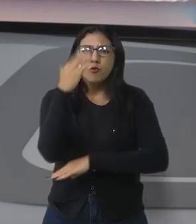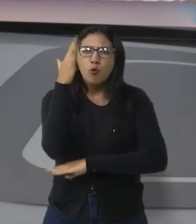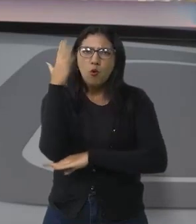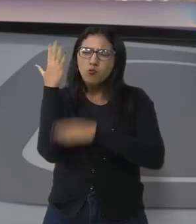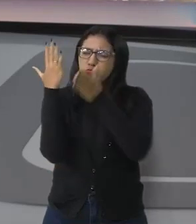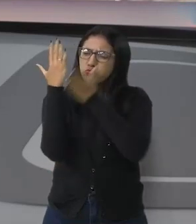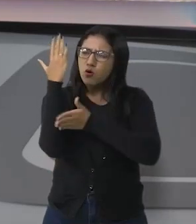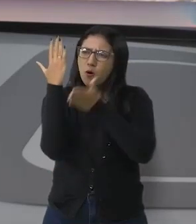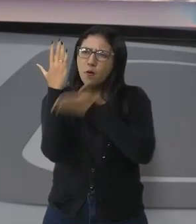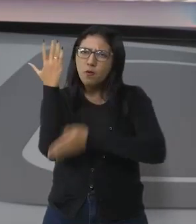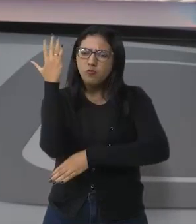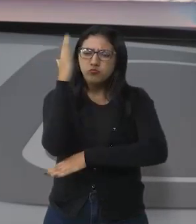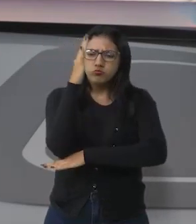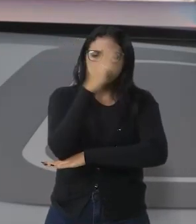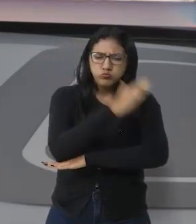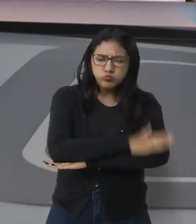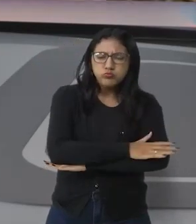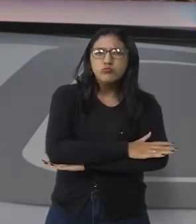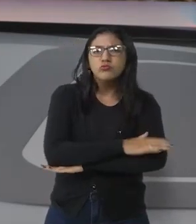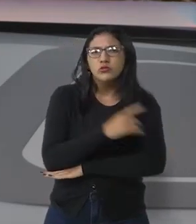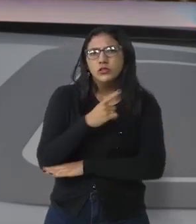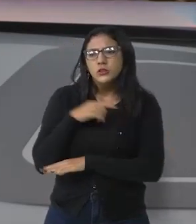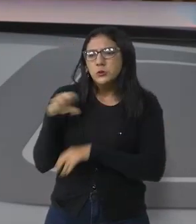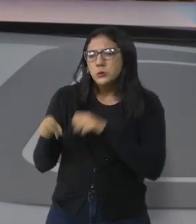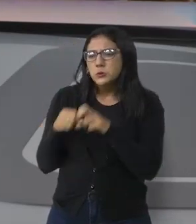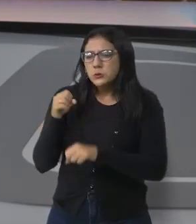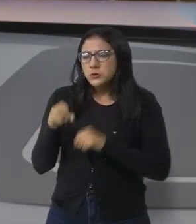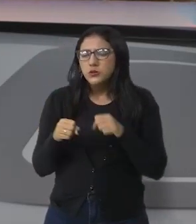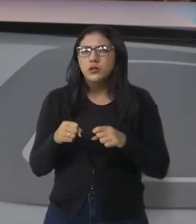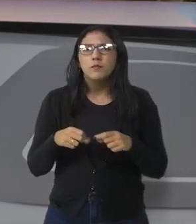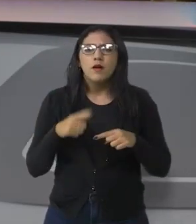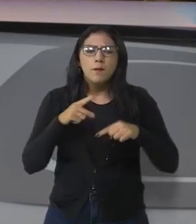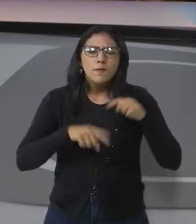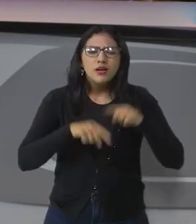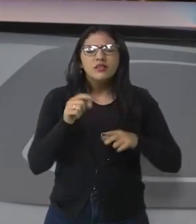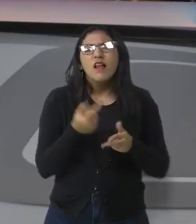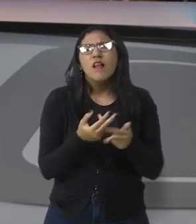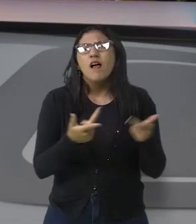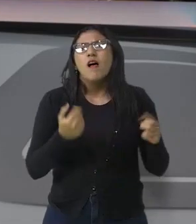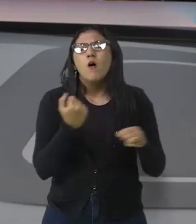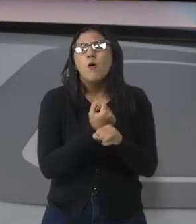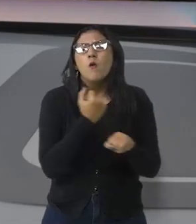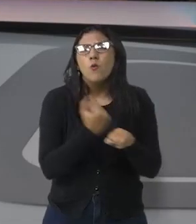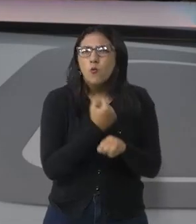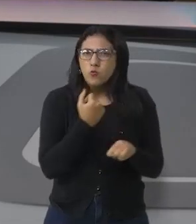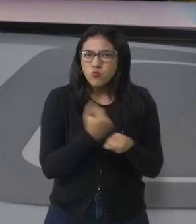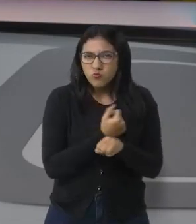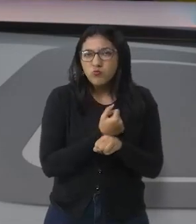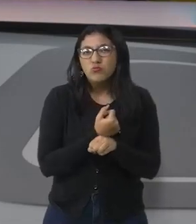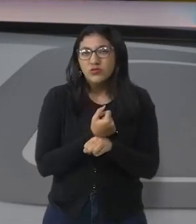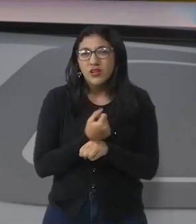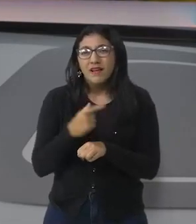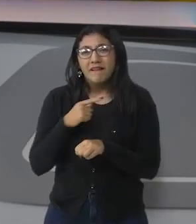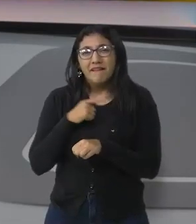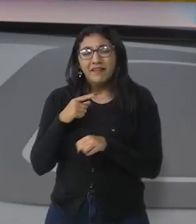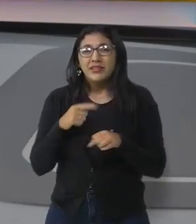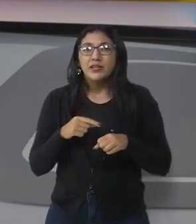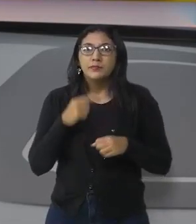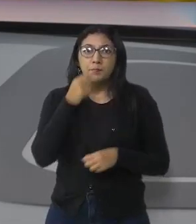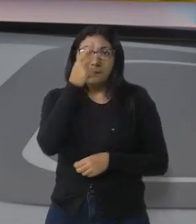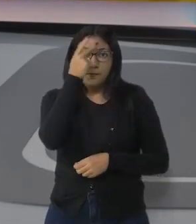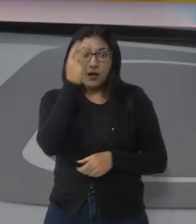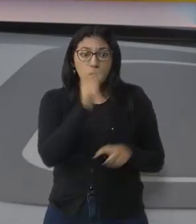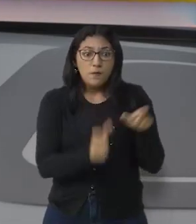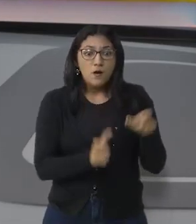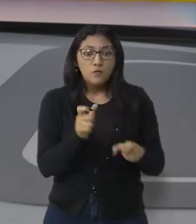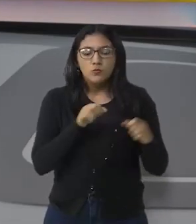extração, para a construção de casas, de imóveis, entre outros. E isso acaba, então, por vezes invadindo o território indígena. E